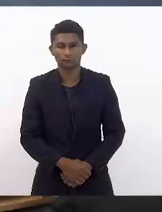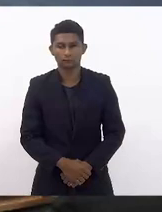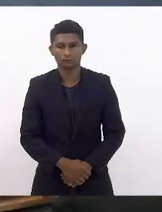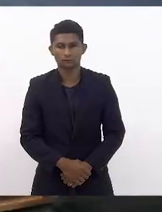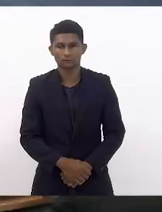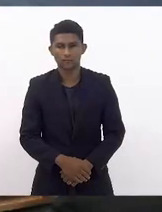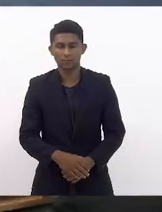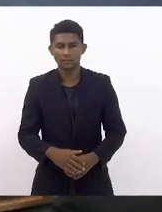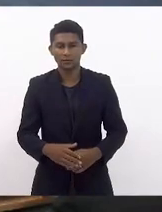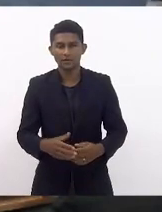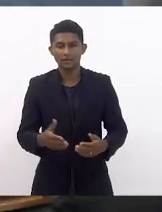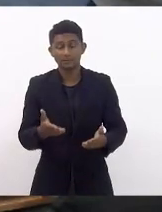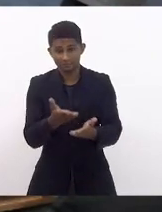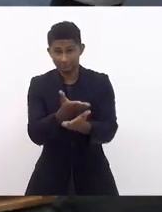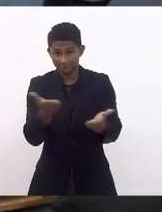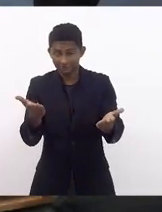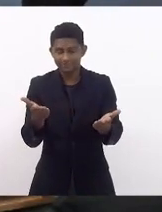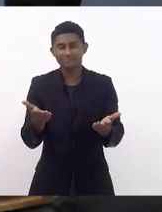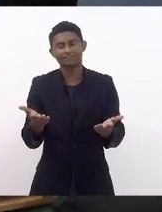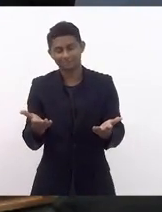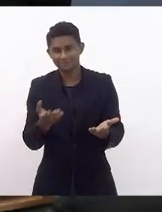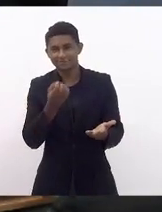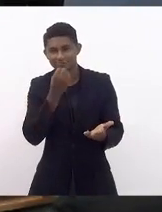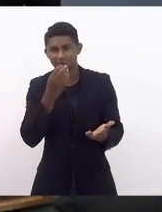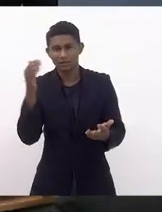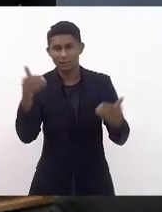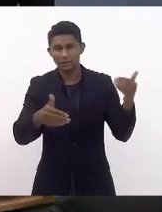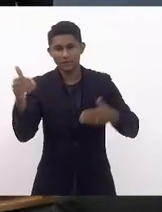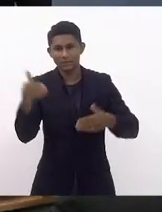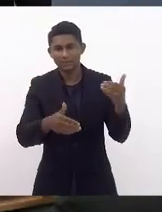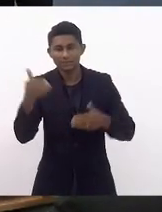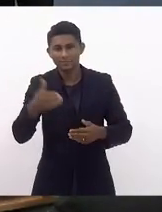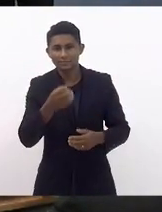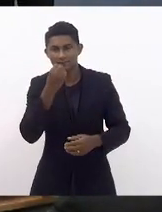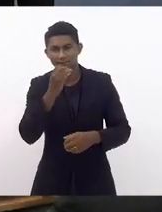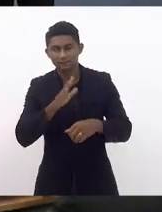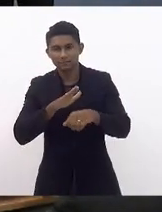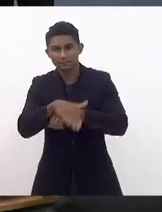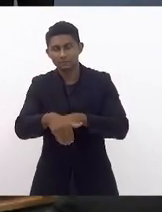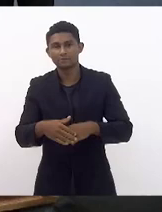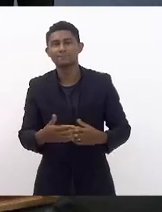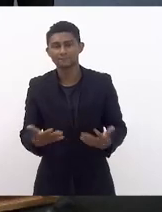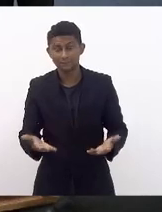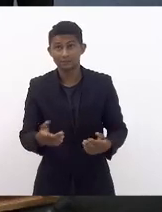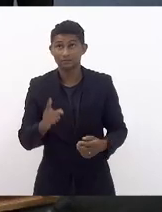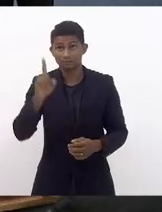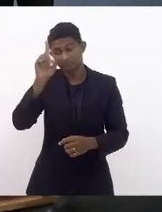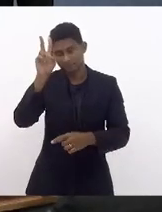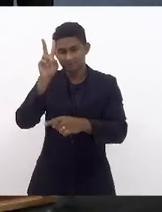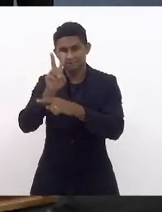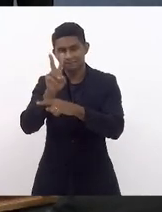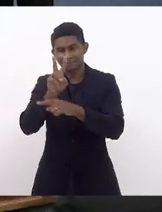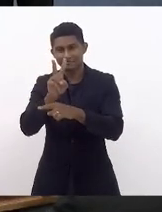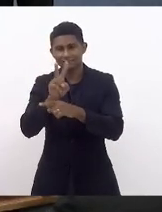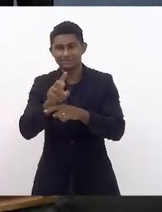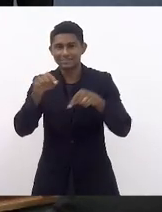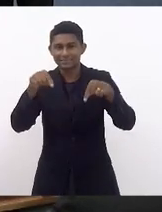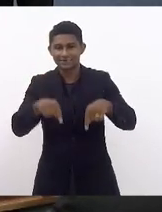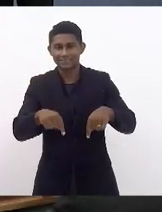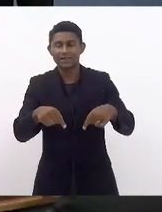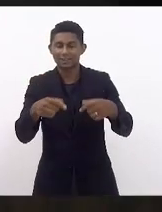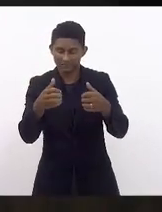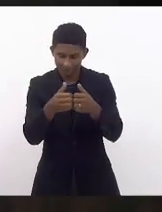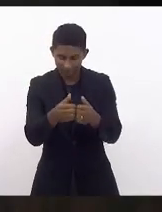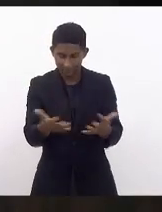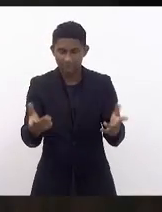Autoridades presentes, senhoras e senhores, muito boa noite. Sob a proteção de Deus, declaro